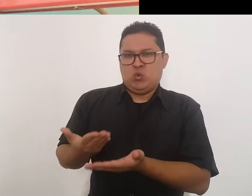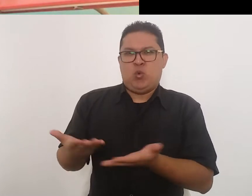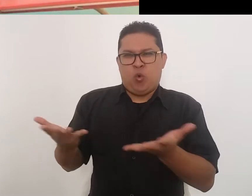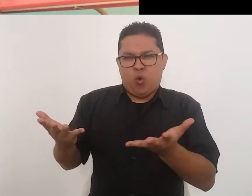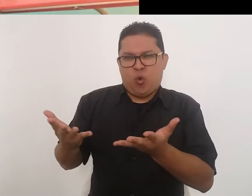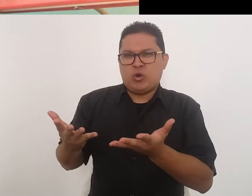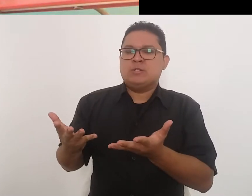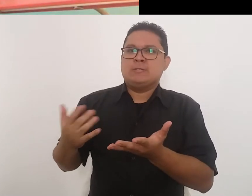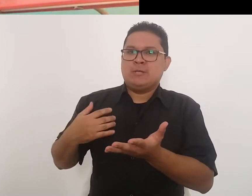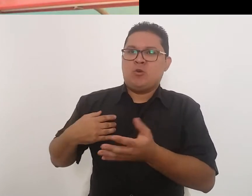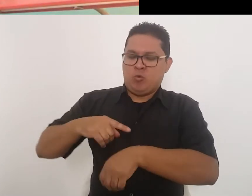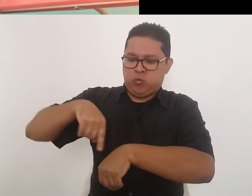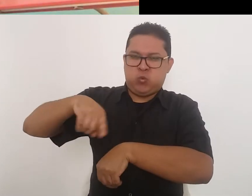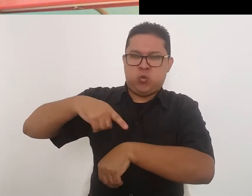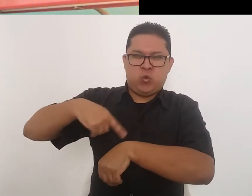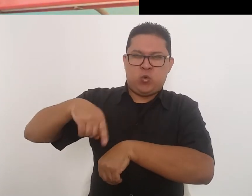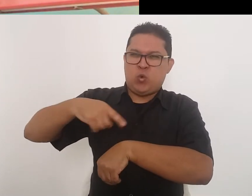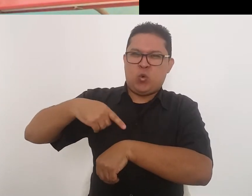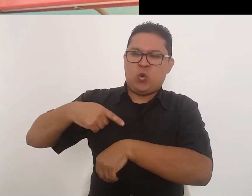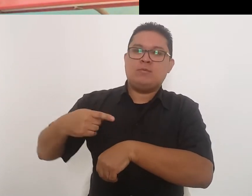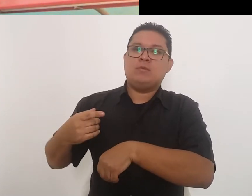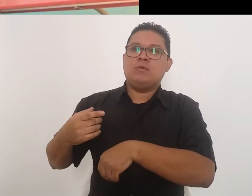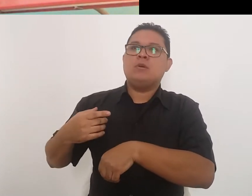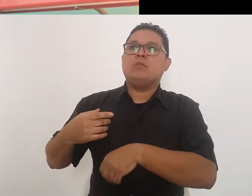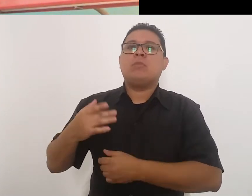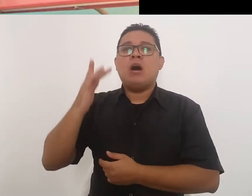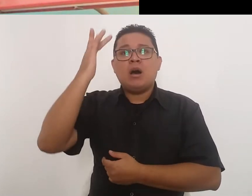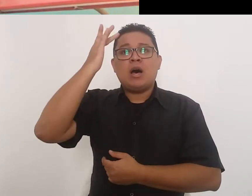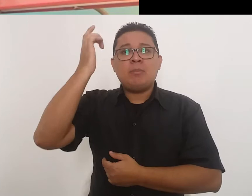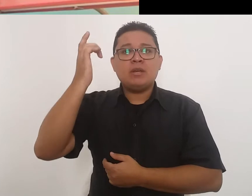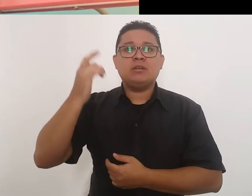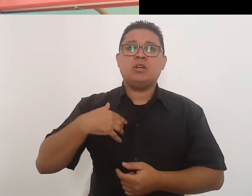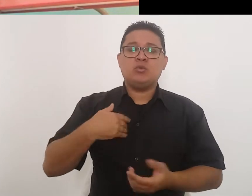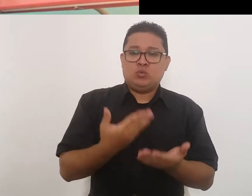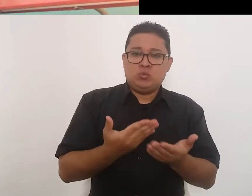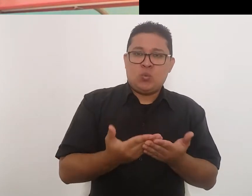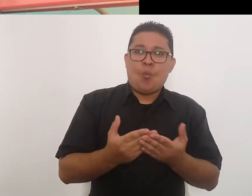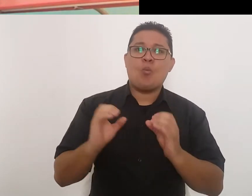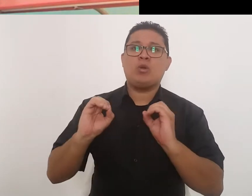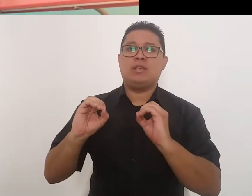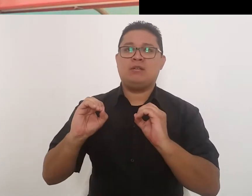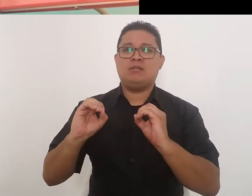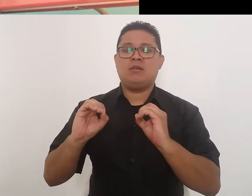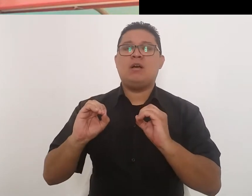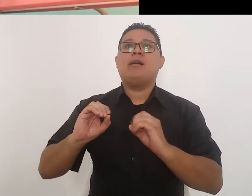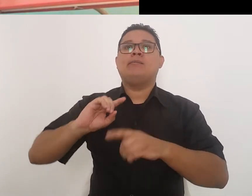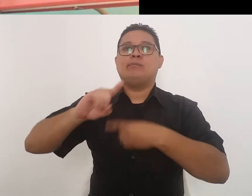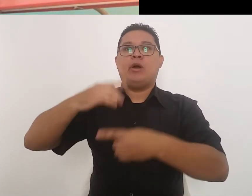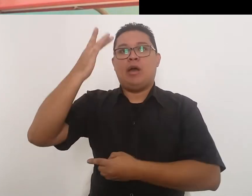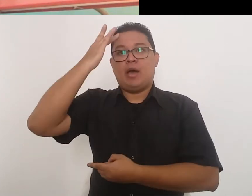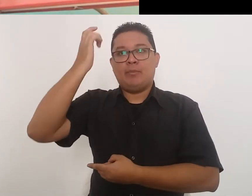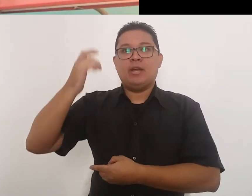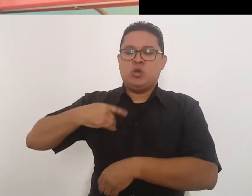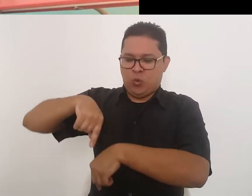horas. E aí, de repente, eu fico 2 dias sem fazer nada, daí eu começo a me cobrar, etc, etc. Volto lá, estudo